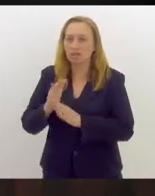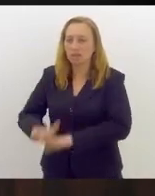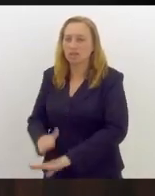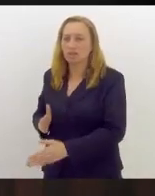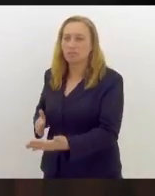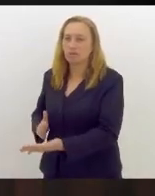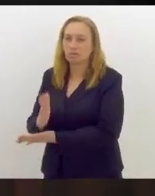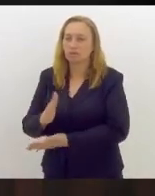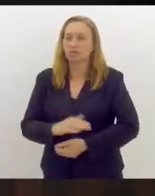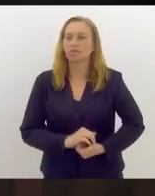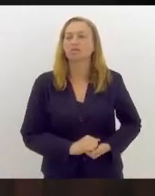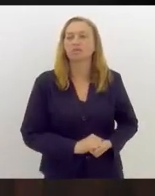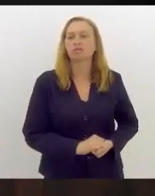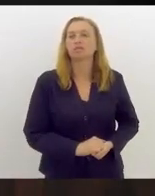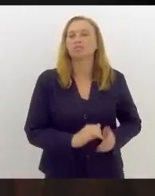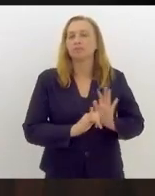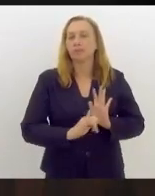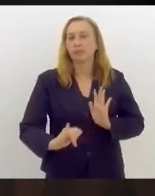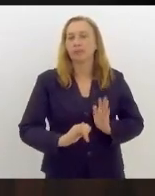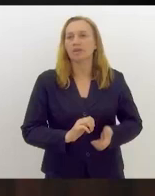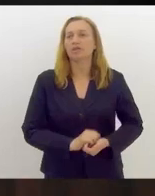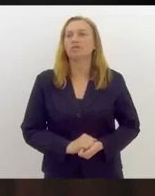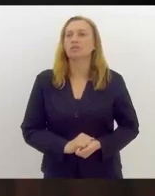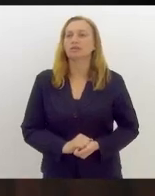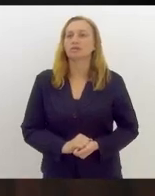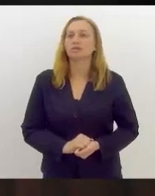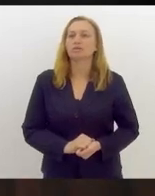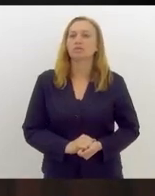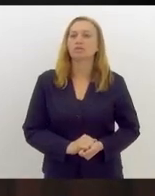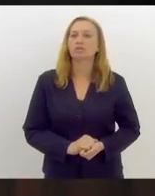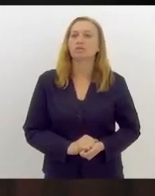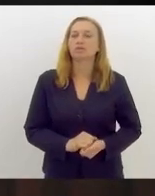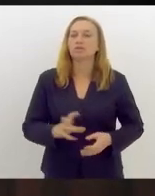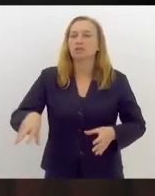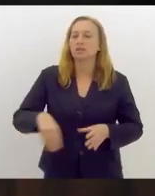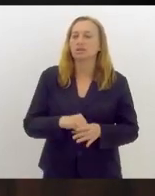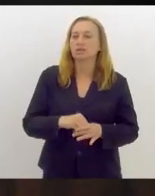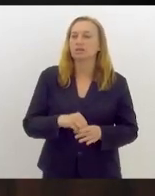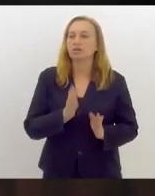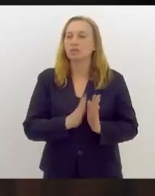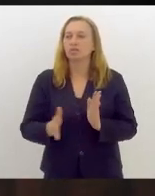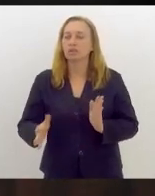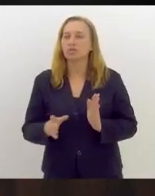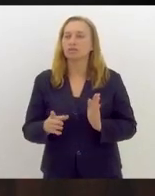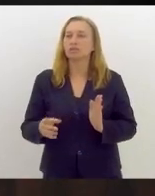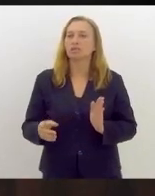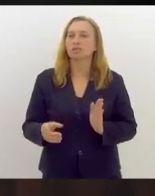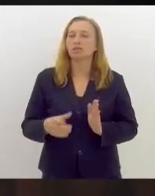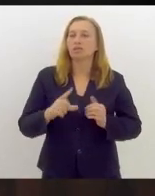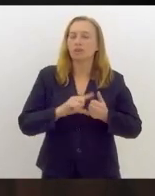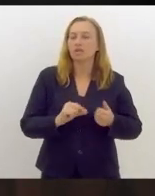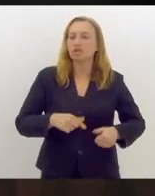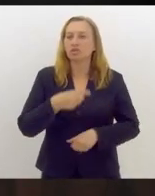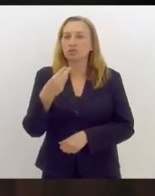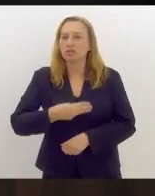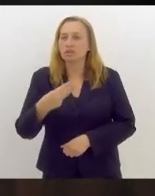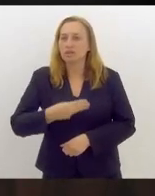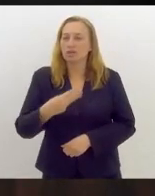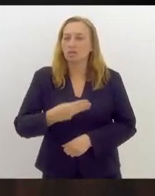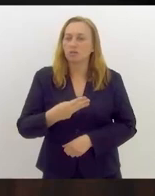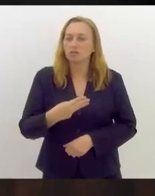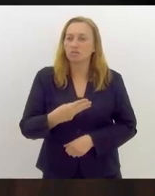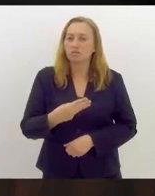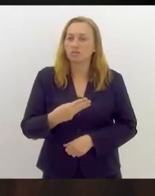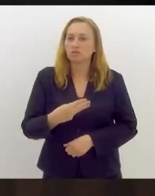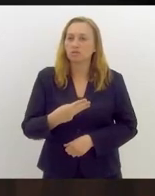você como estão aprovado vai a promulgação incluindo na hora do dia de acordo com o artigo 3º do